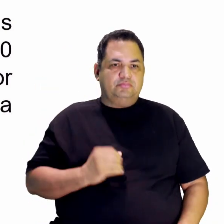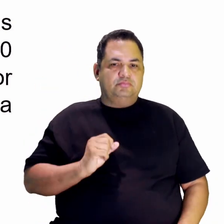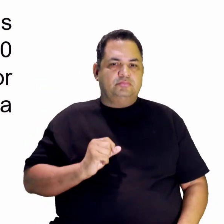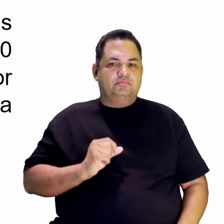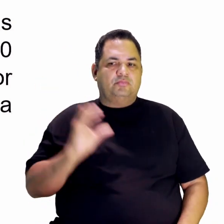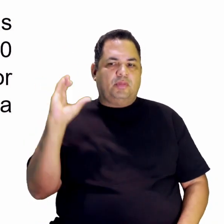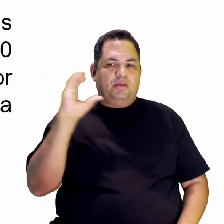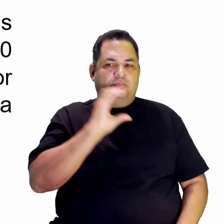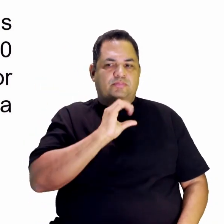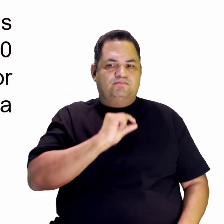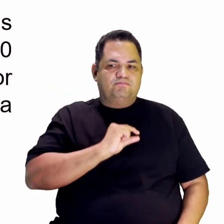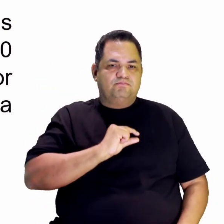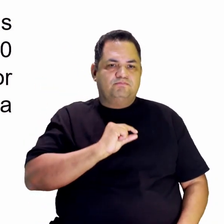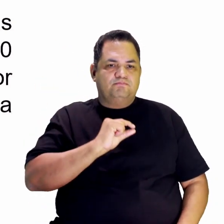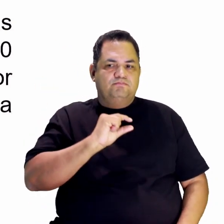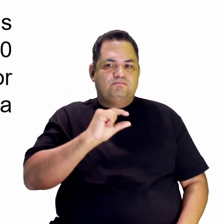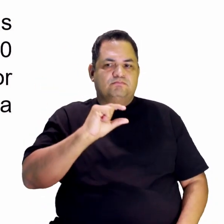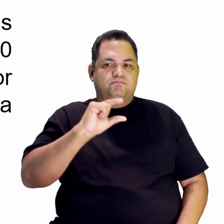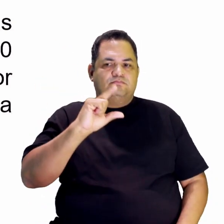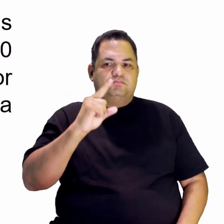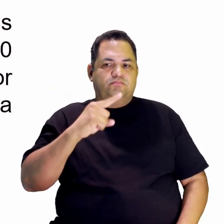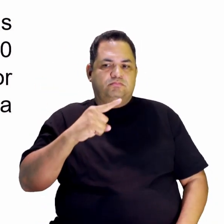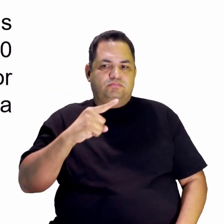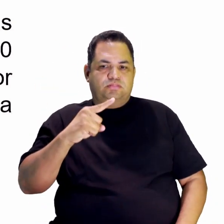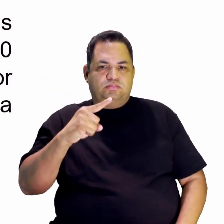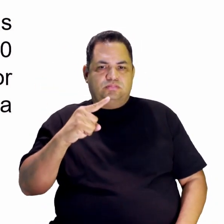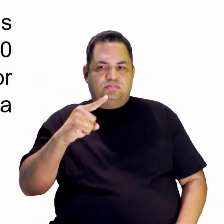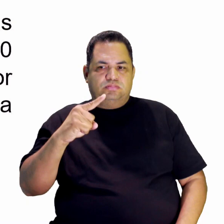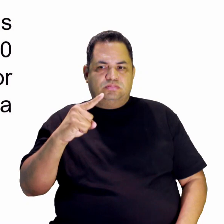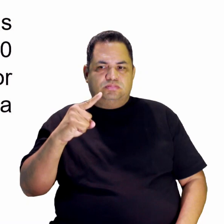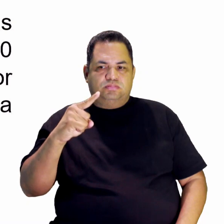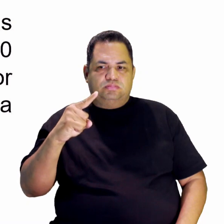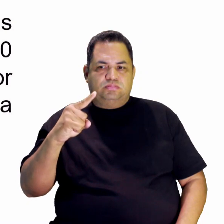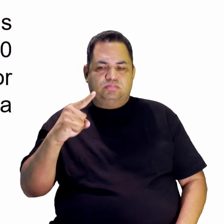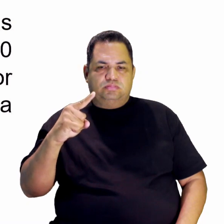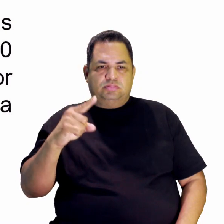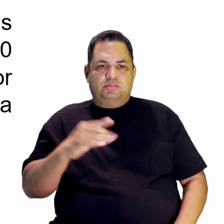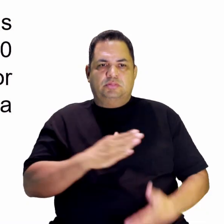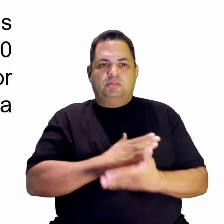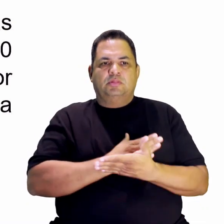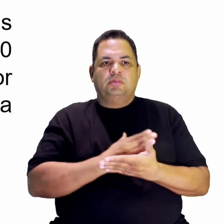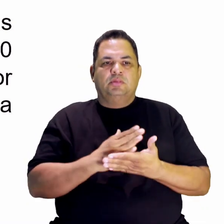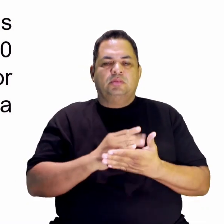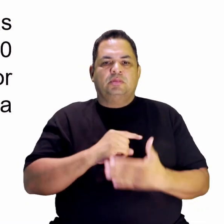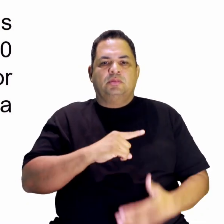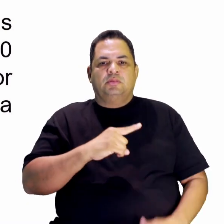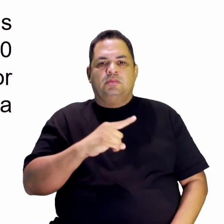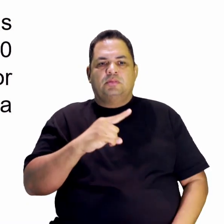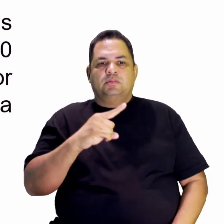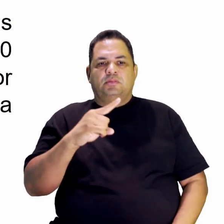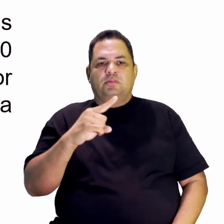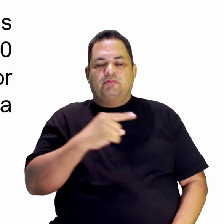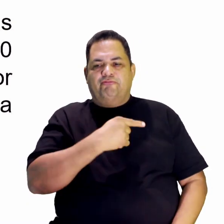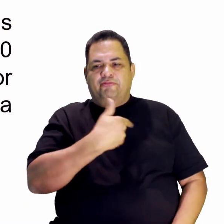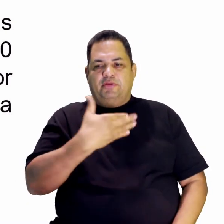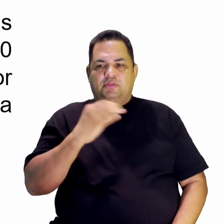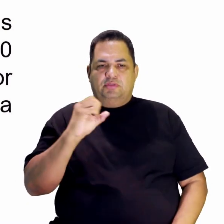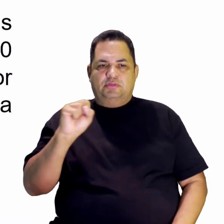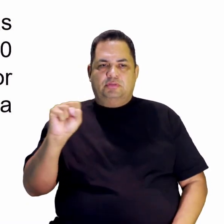velocidade durante, aqui está em segundo e aqui quilômetros por hora, mas aumenta a velocidade durante 20